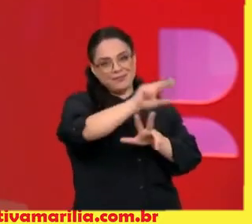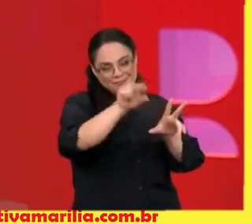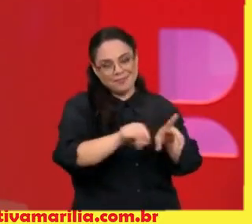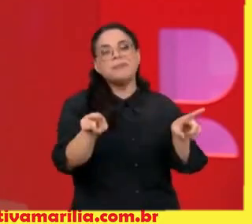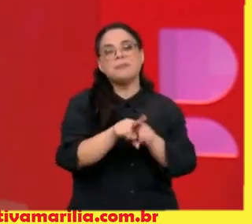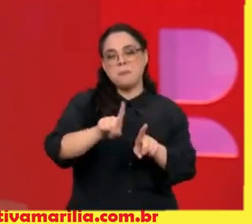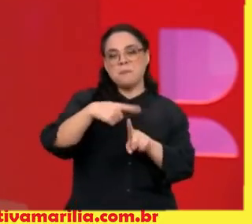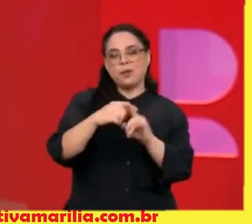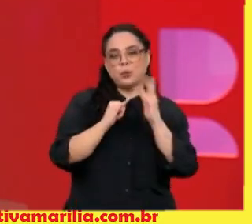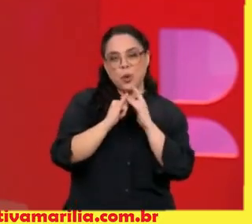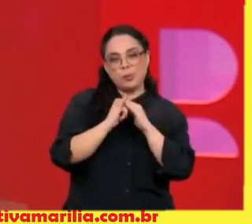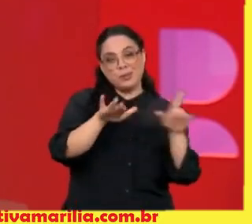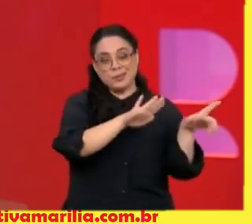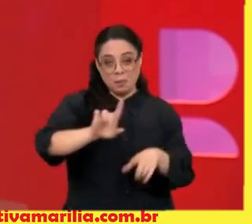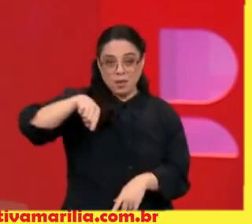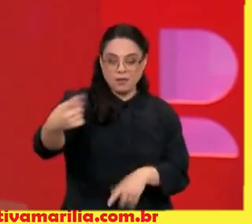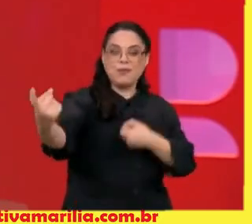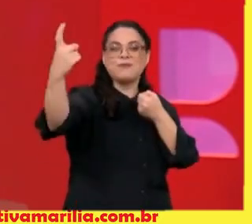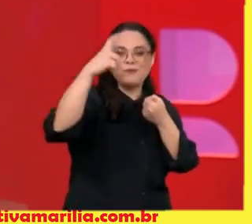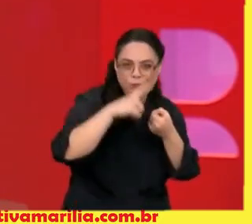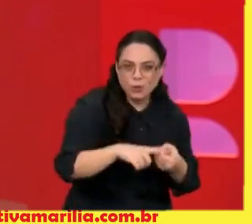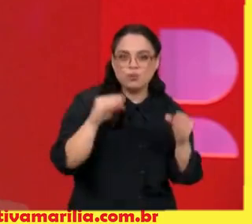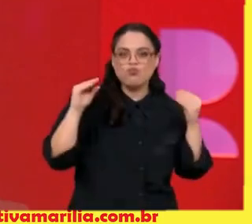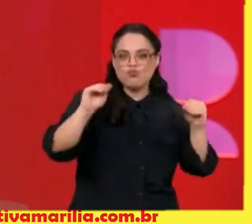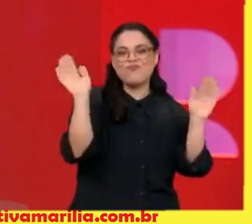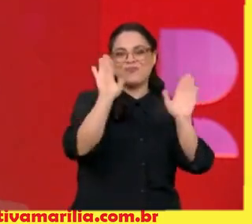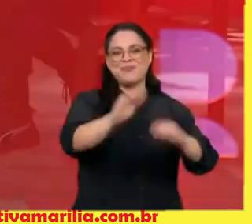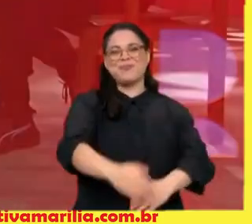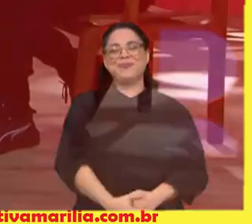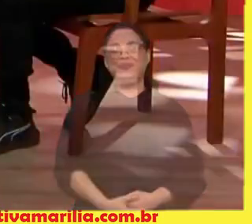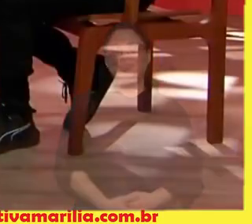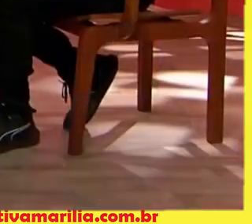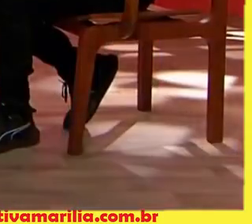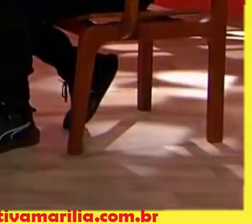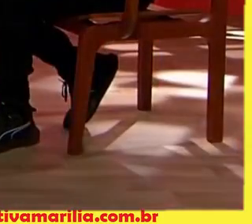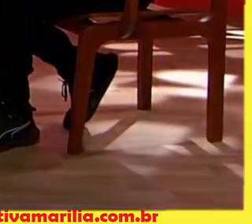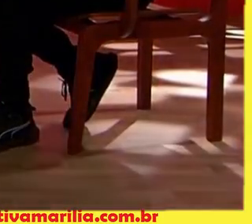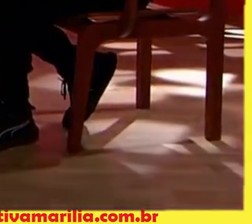no YouTube. Na semana que vem estamos de volta. Um grande beijo. Tchau.